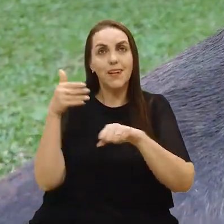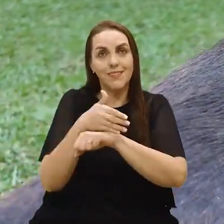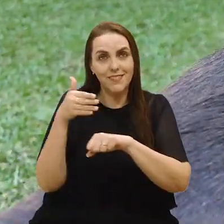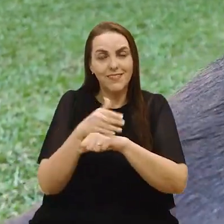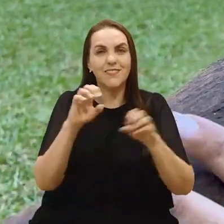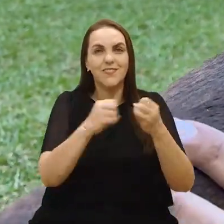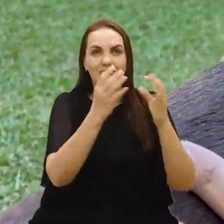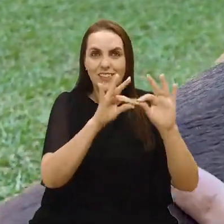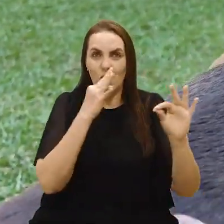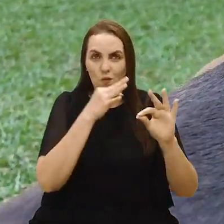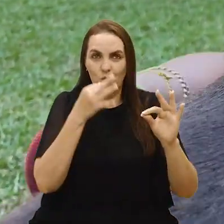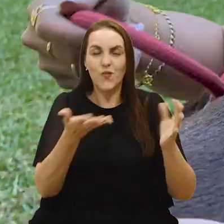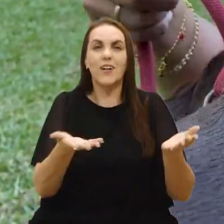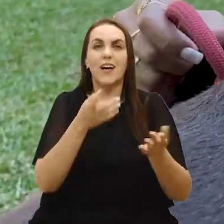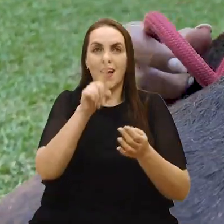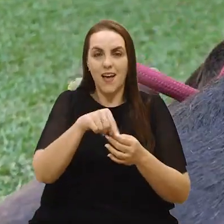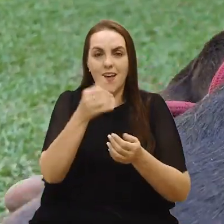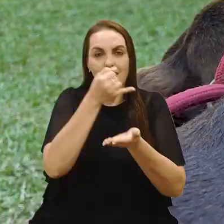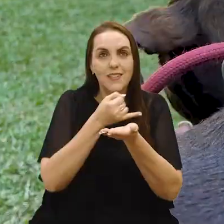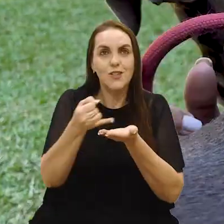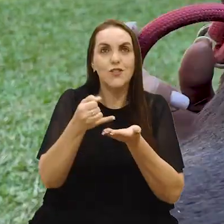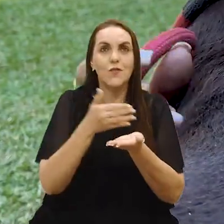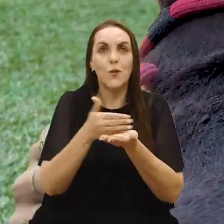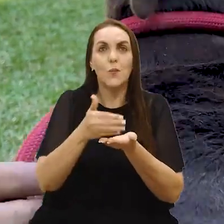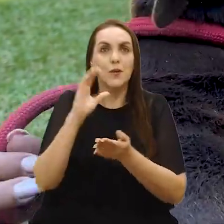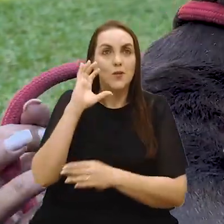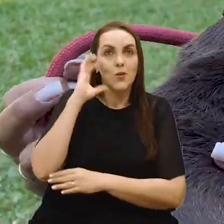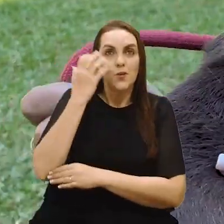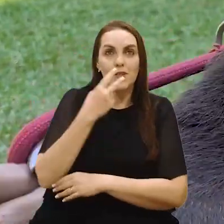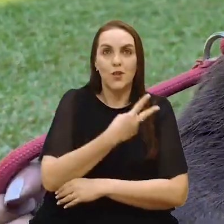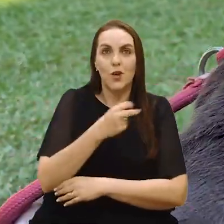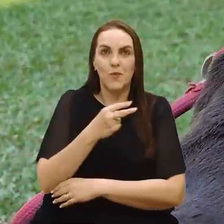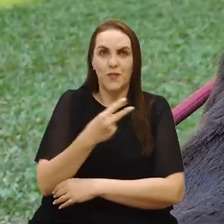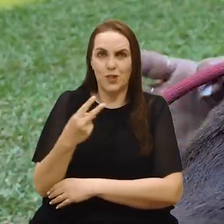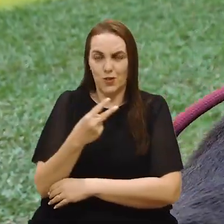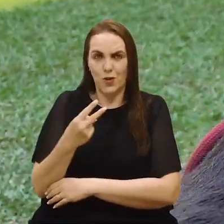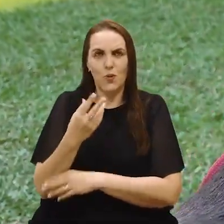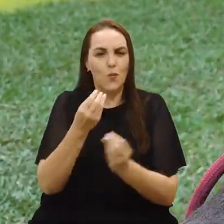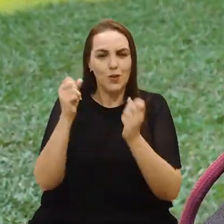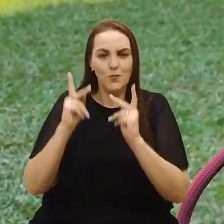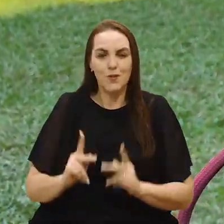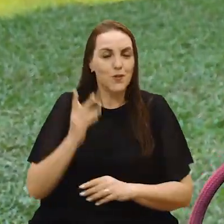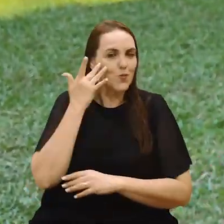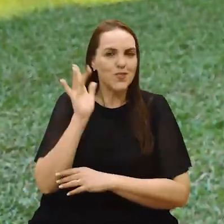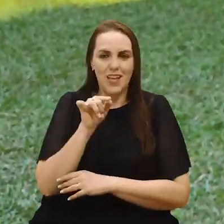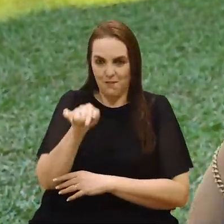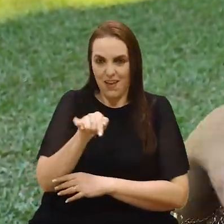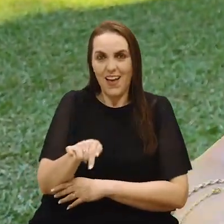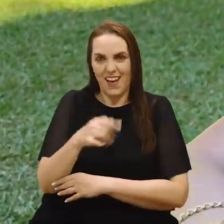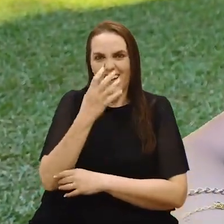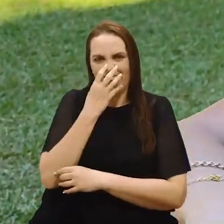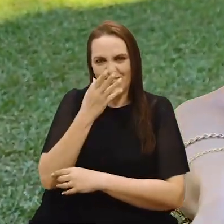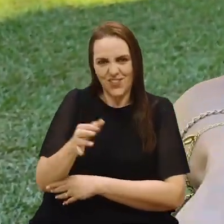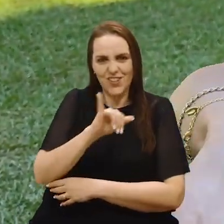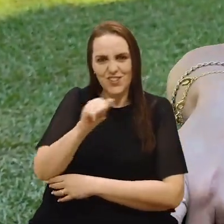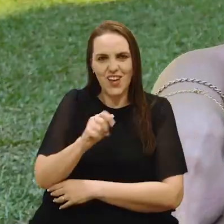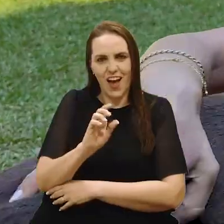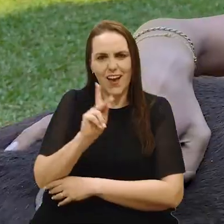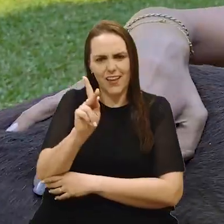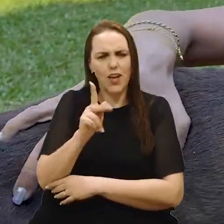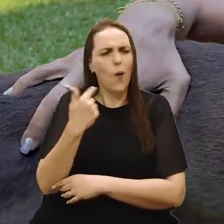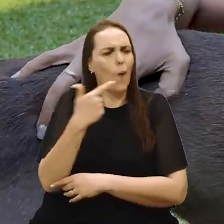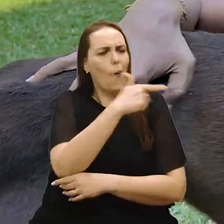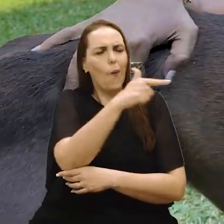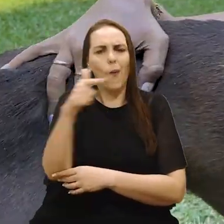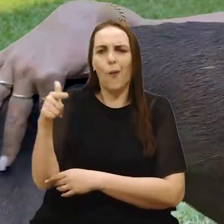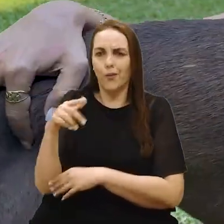isso é muito legal. Essa iniciativa aconteceu em 2022 e muita gente não sabe que o Jack, como muitos outros Jacks,